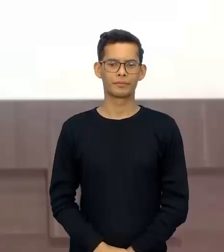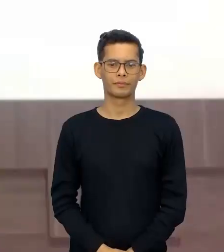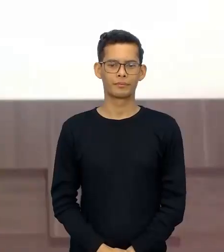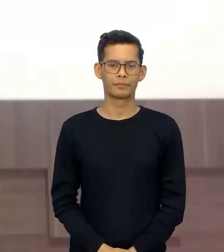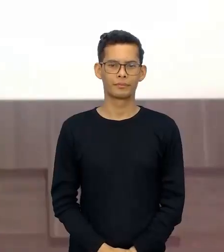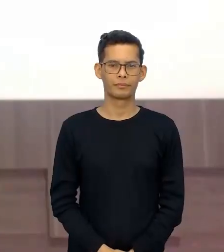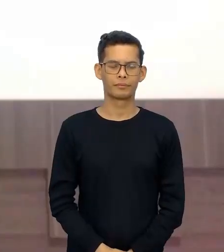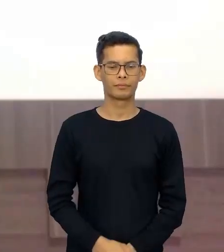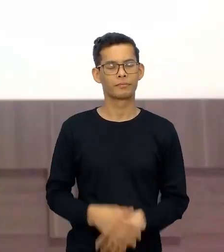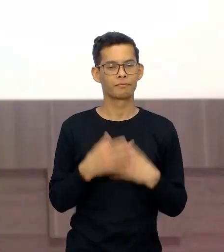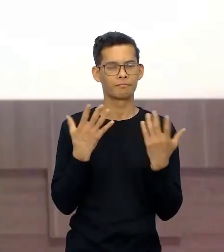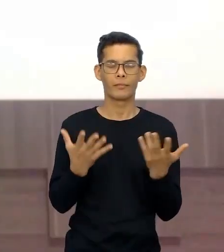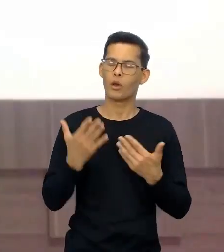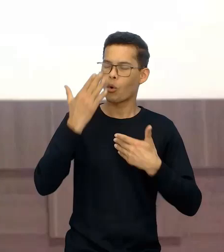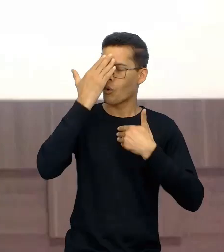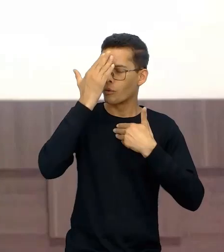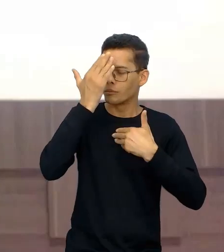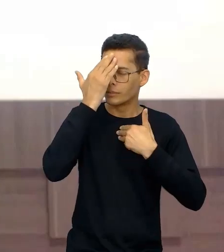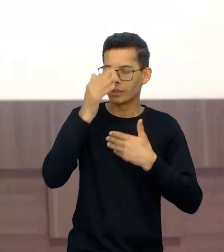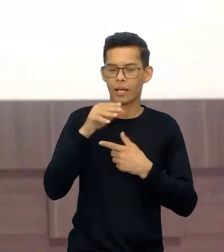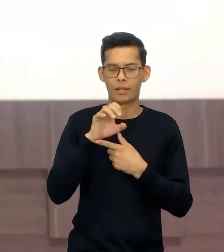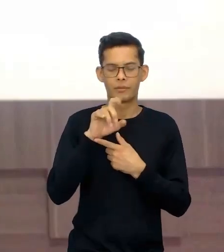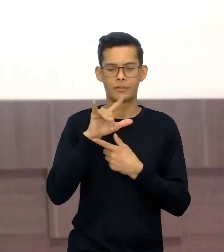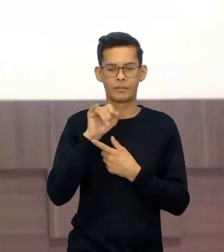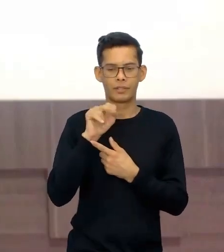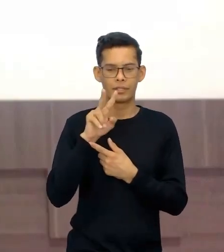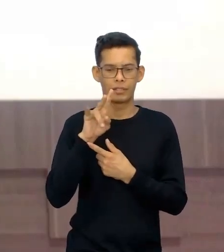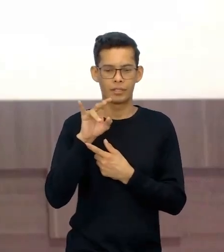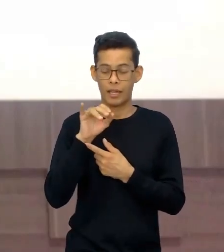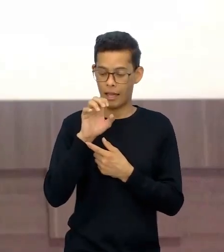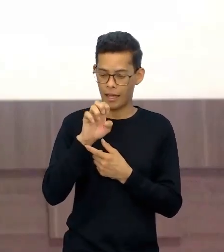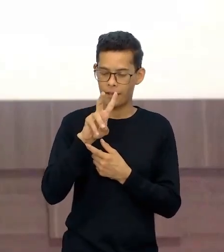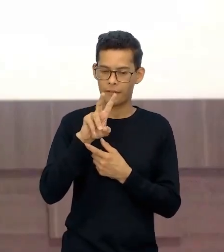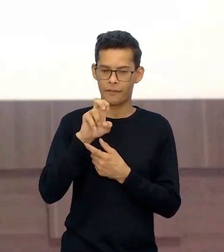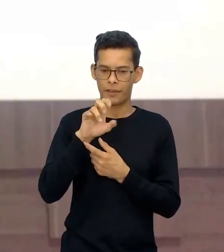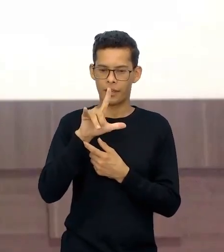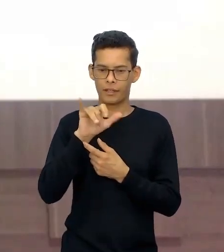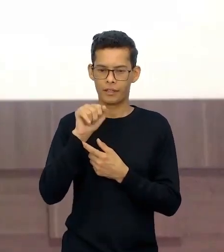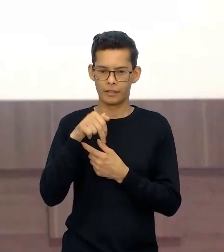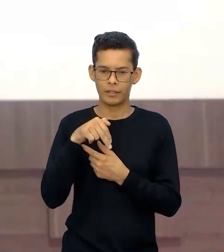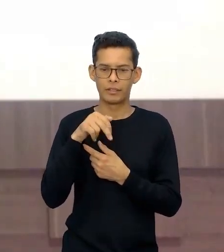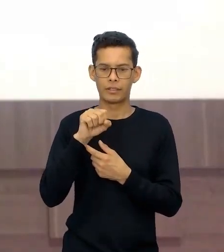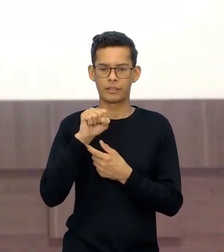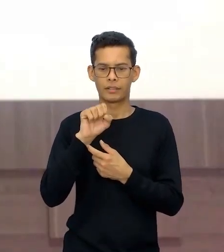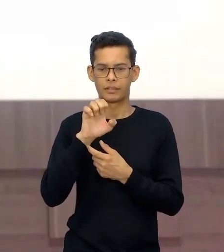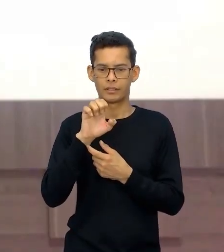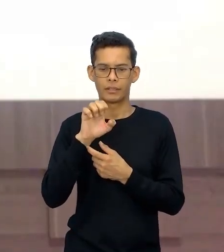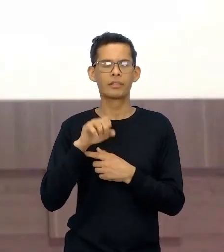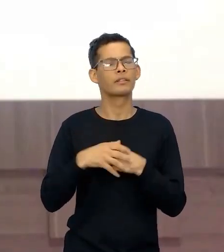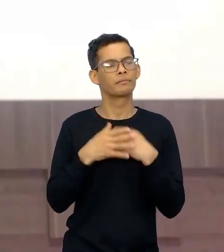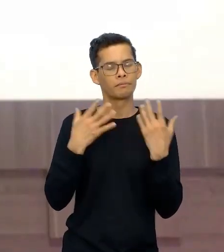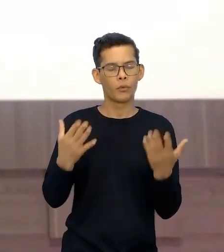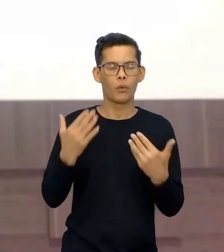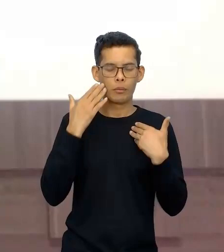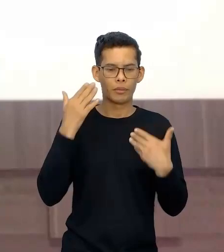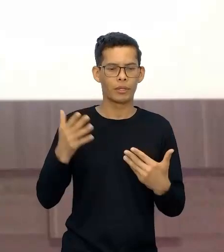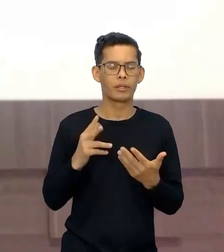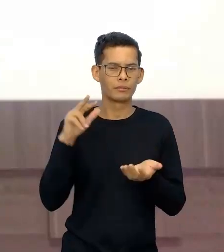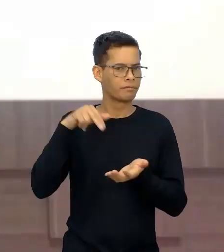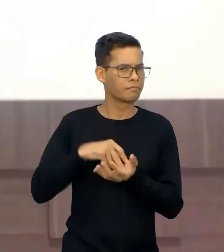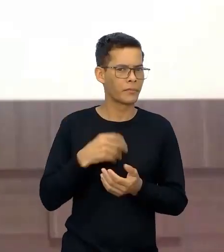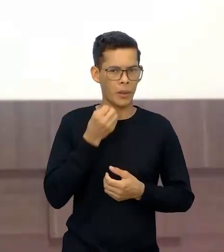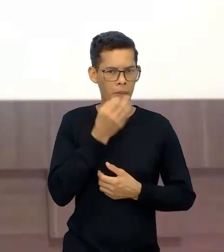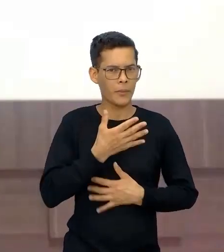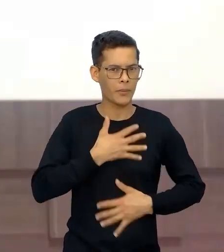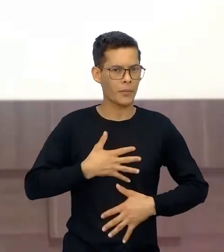Oi, Evelise, muito obrigado, né? Que excelente experimento, né? Proposta de experimentação você trouxe, né? Espero que os professores